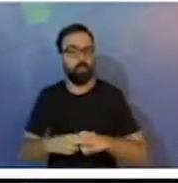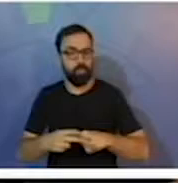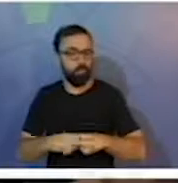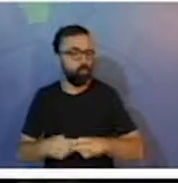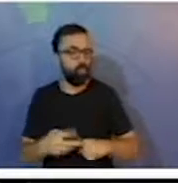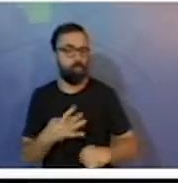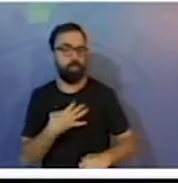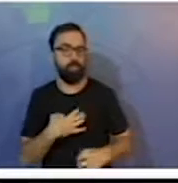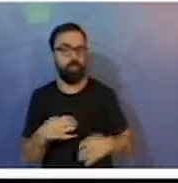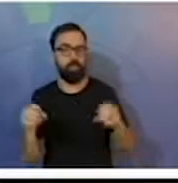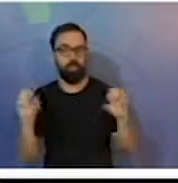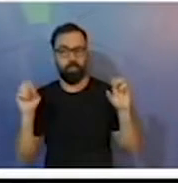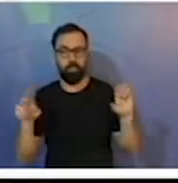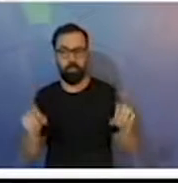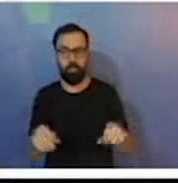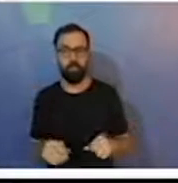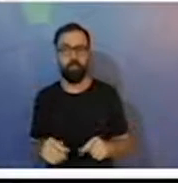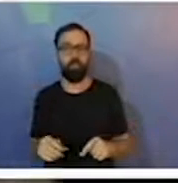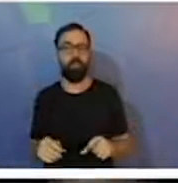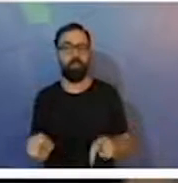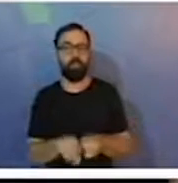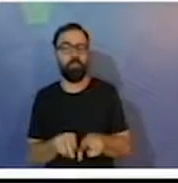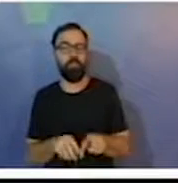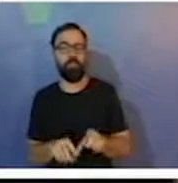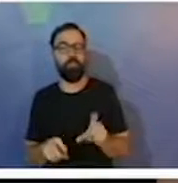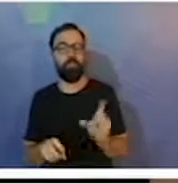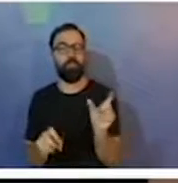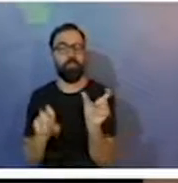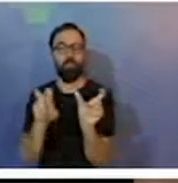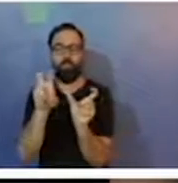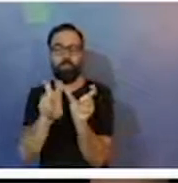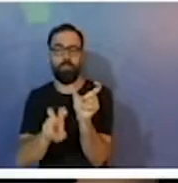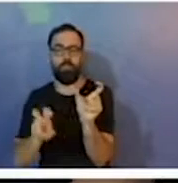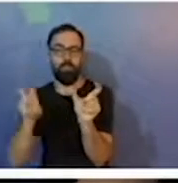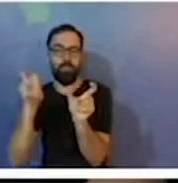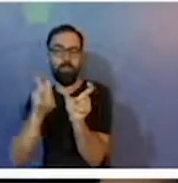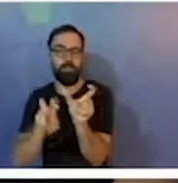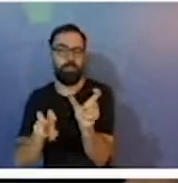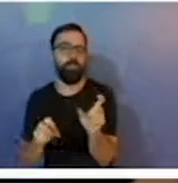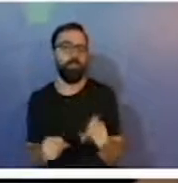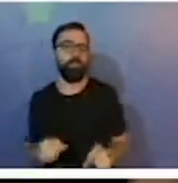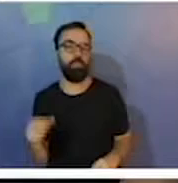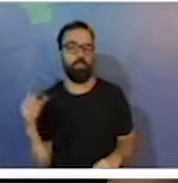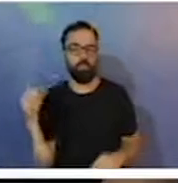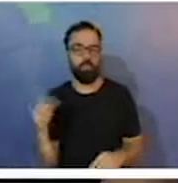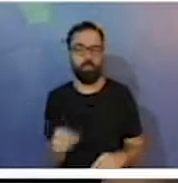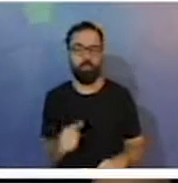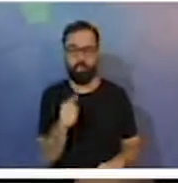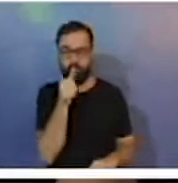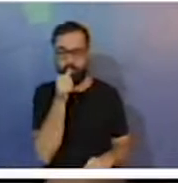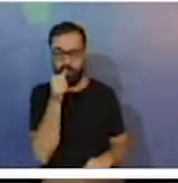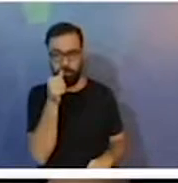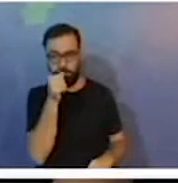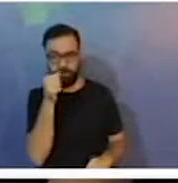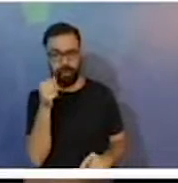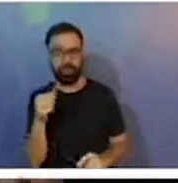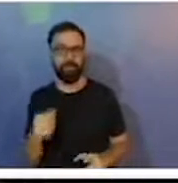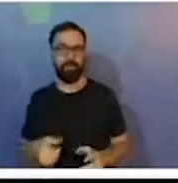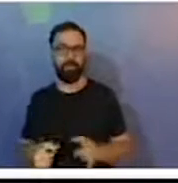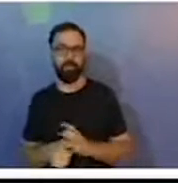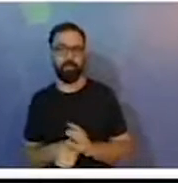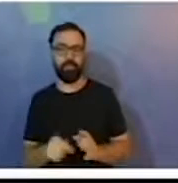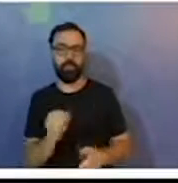e os advérbios eu peço desculpas a vocês porque aqui no nosso slide aqui ó primeiro saíram os grifos